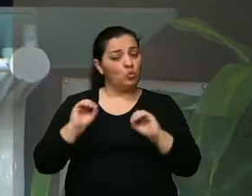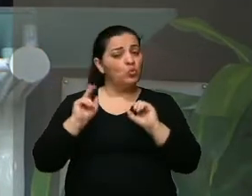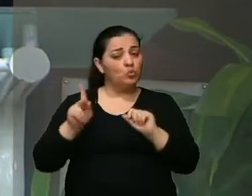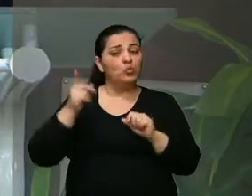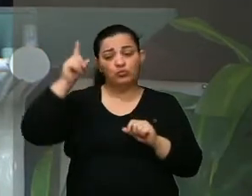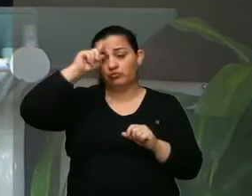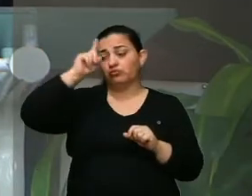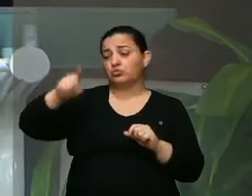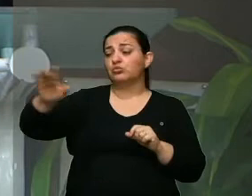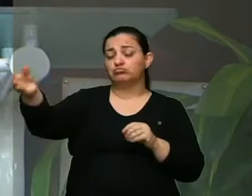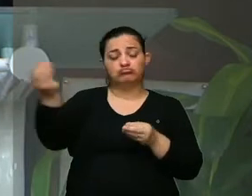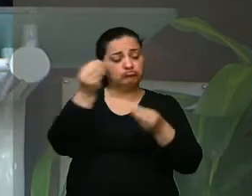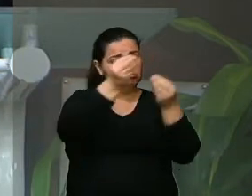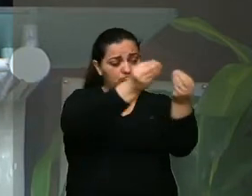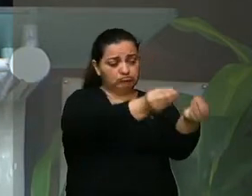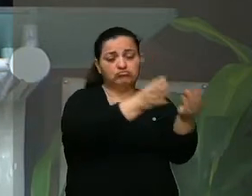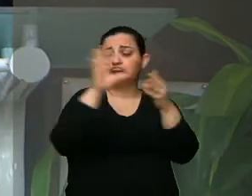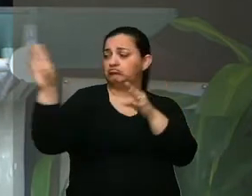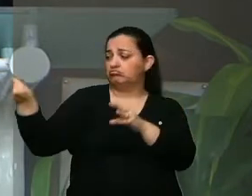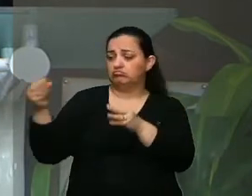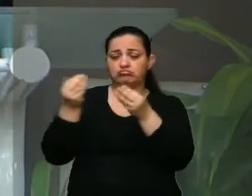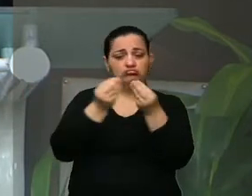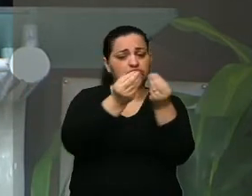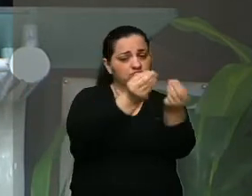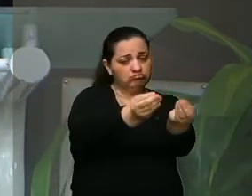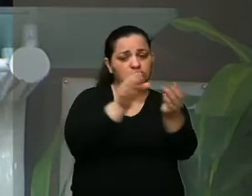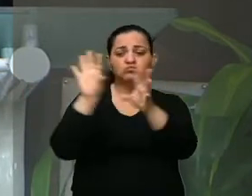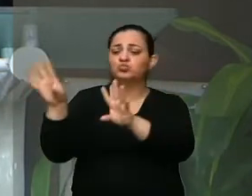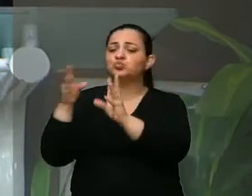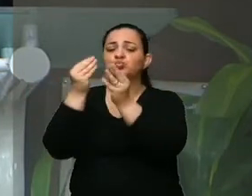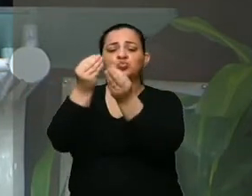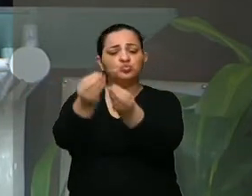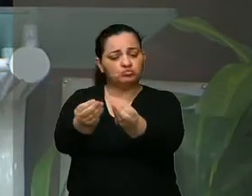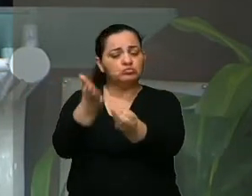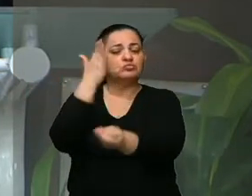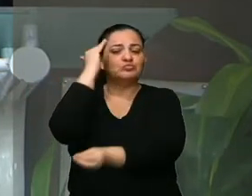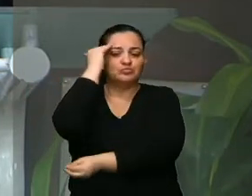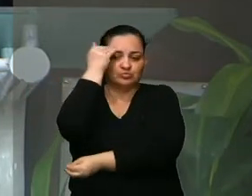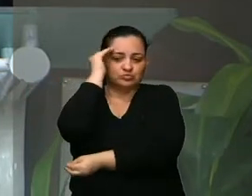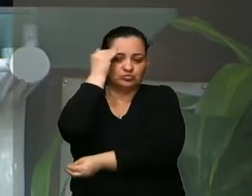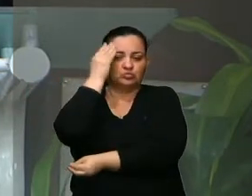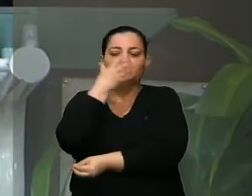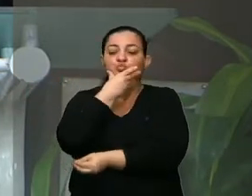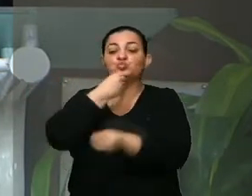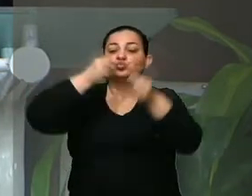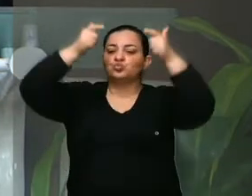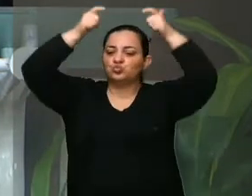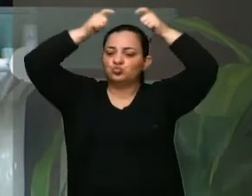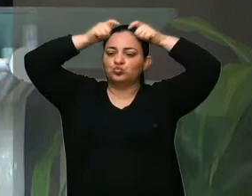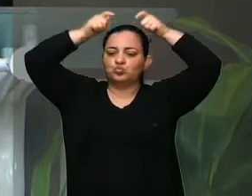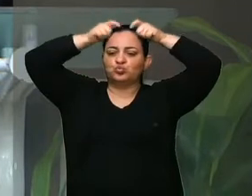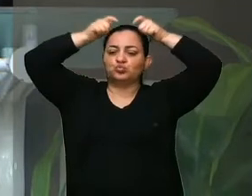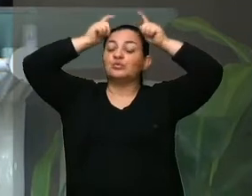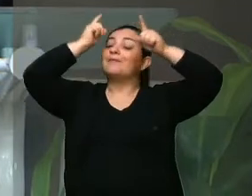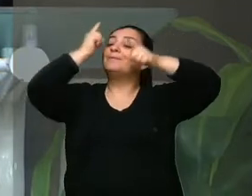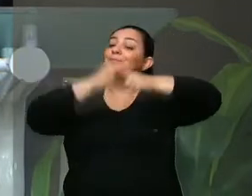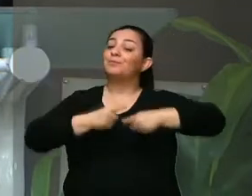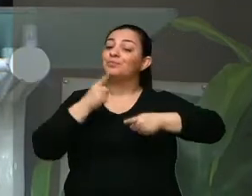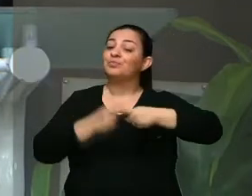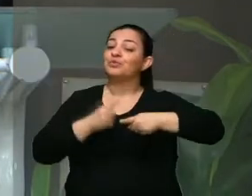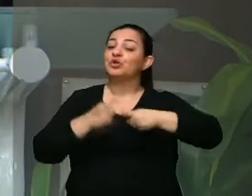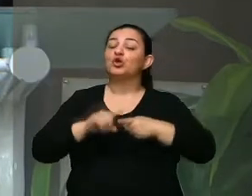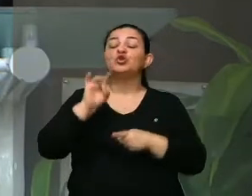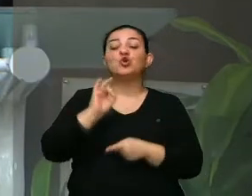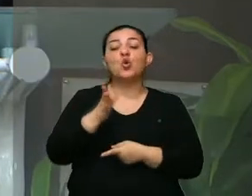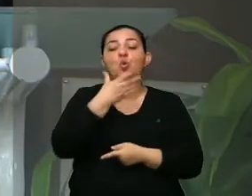mandar trazer pra vocês isso foi uma sabedoria do rei porque só assim